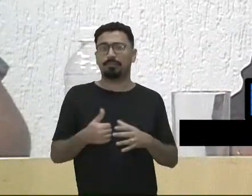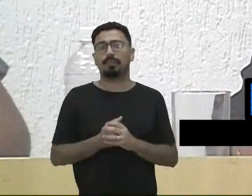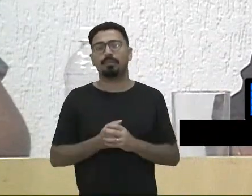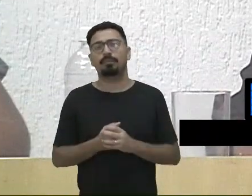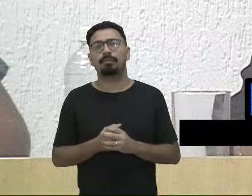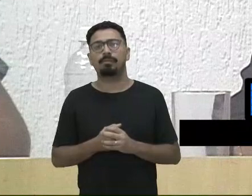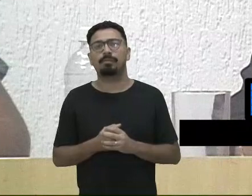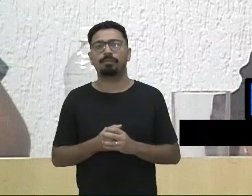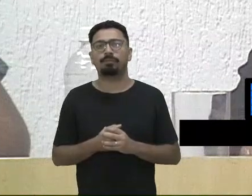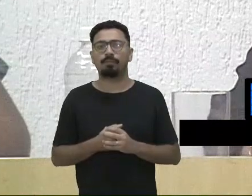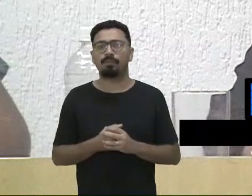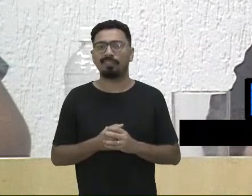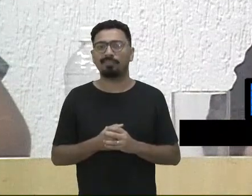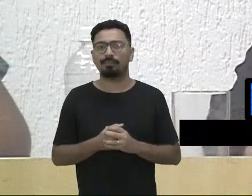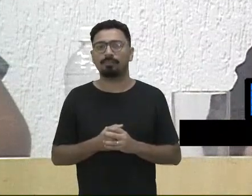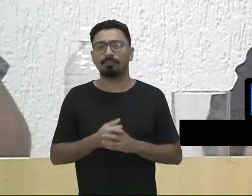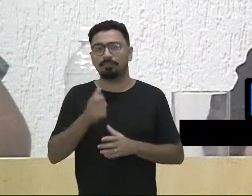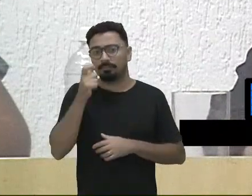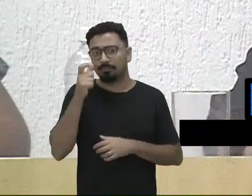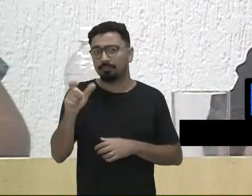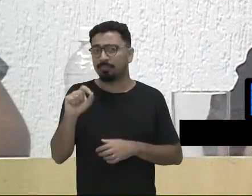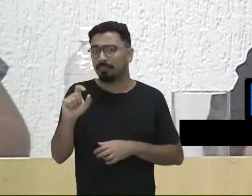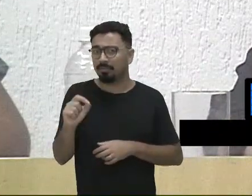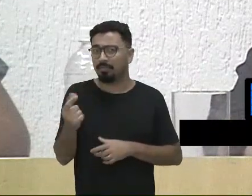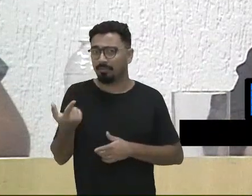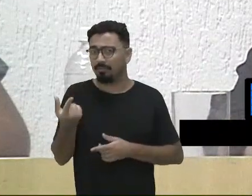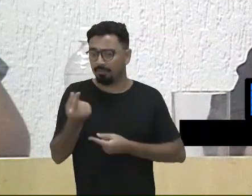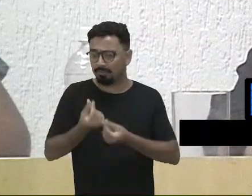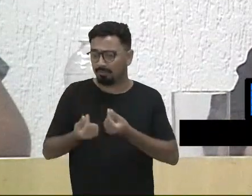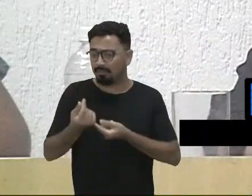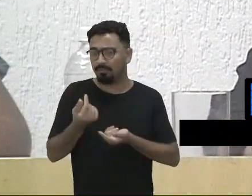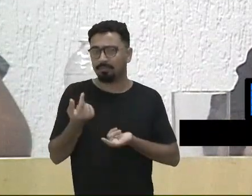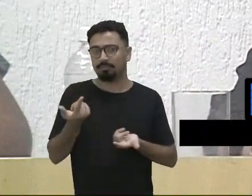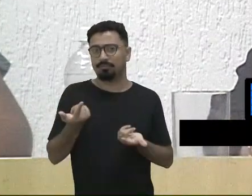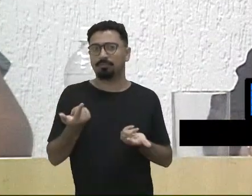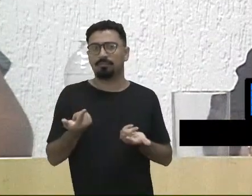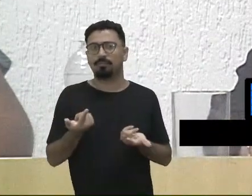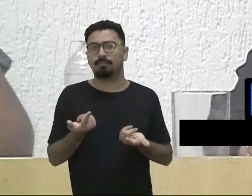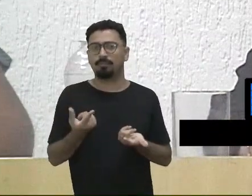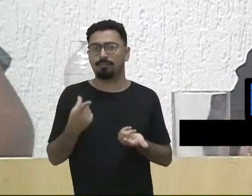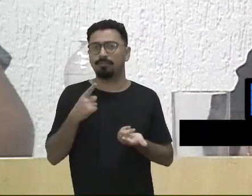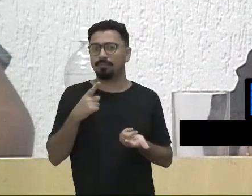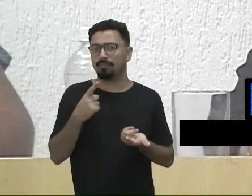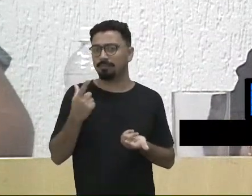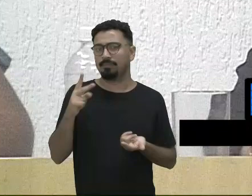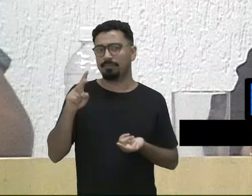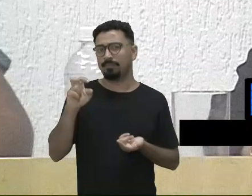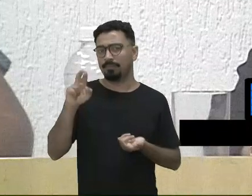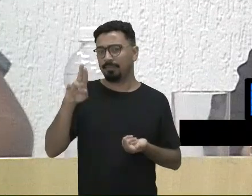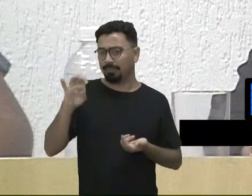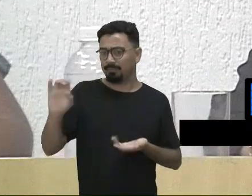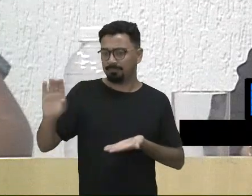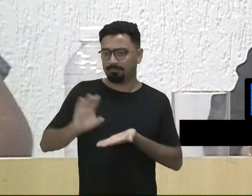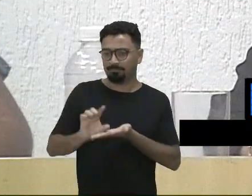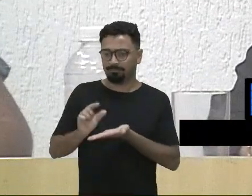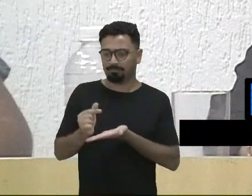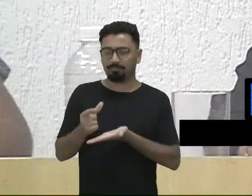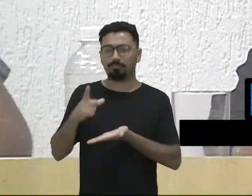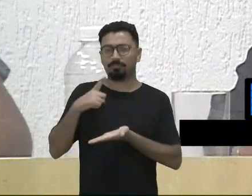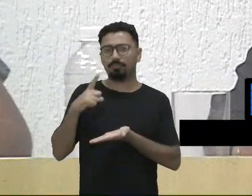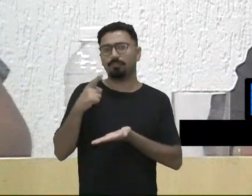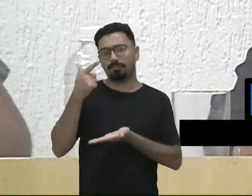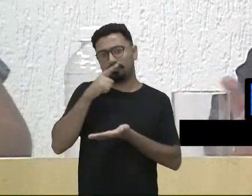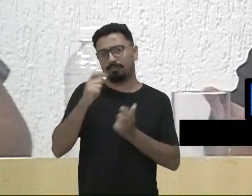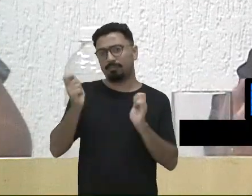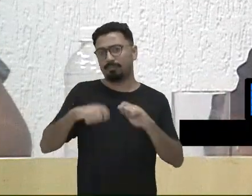de qual que é o interesse econômico e financeiro sobre isso. Temos verba? Temos. Temos como conseguir.